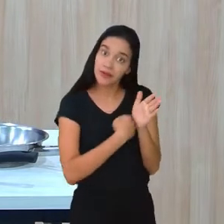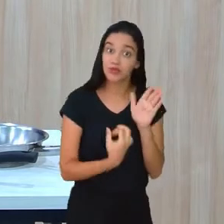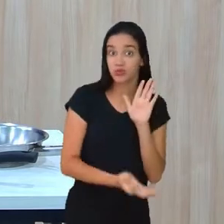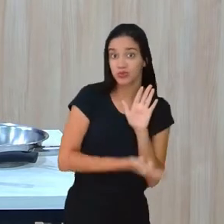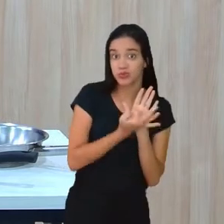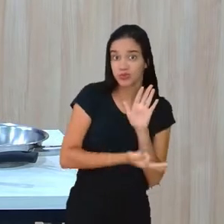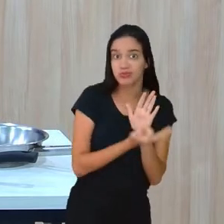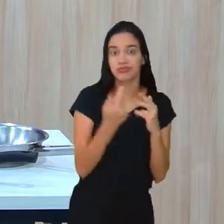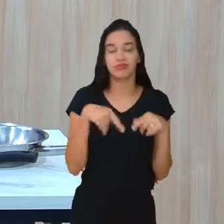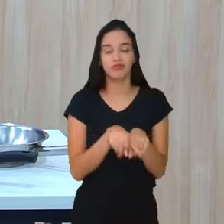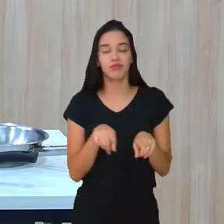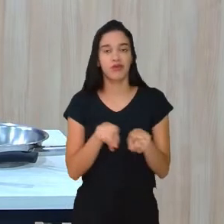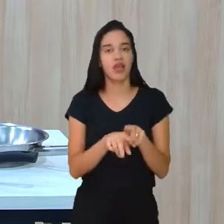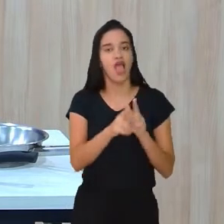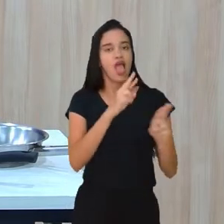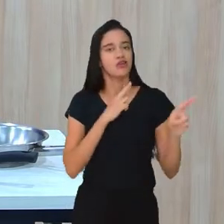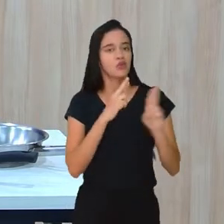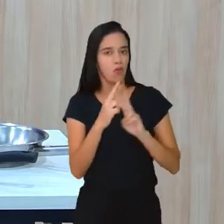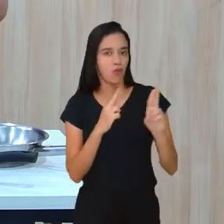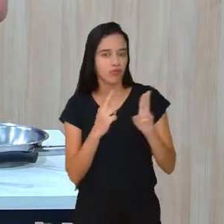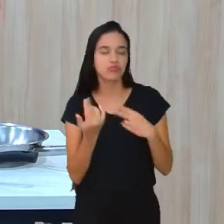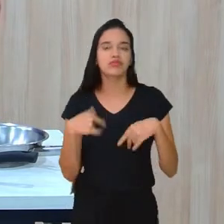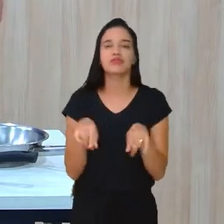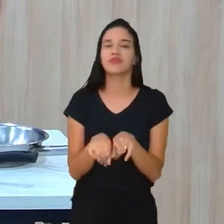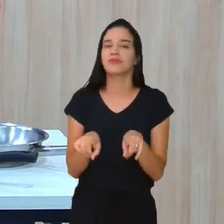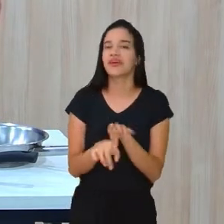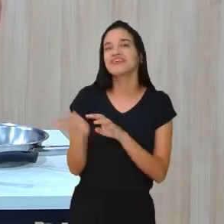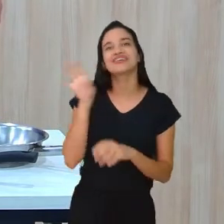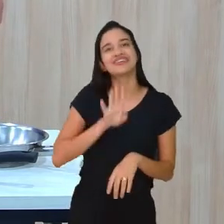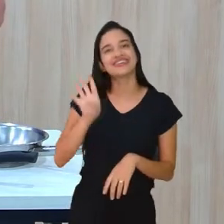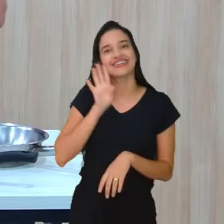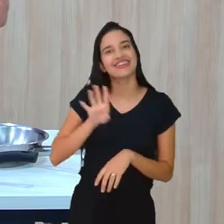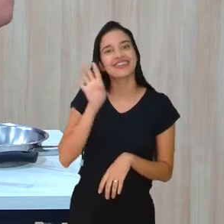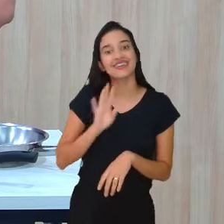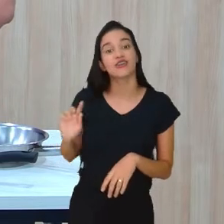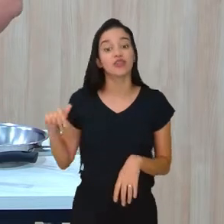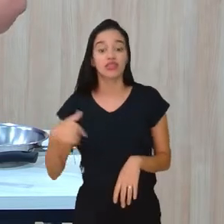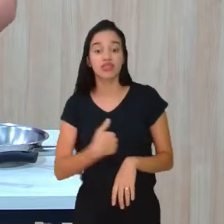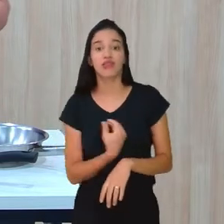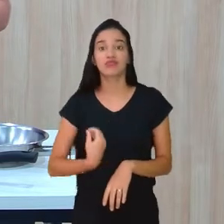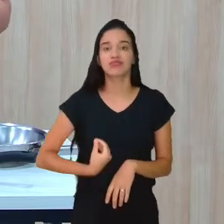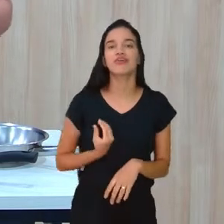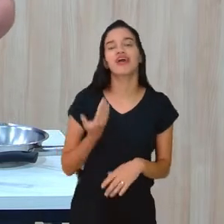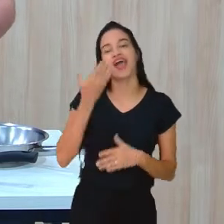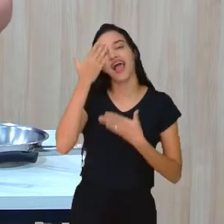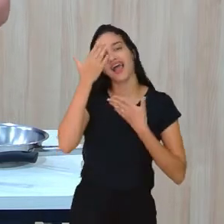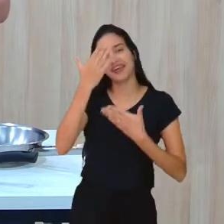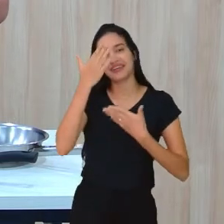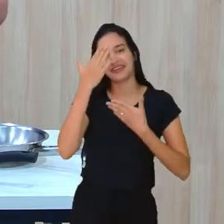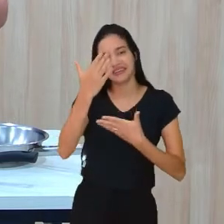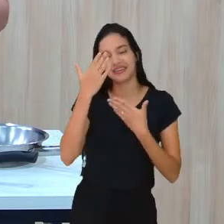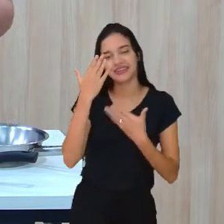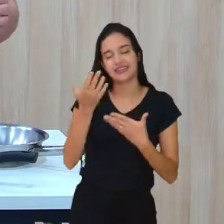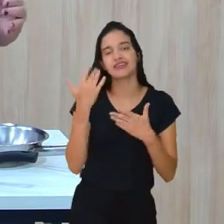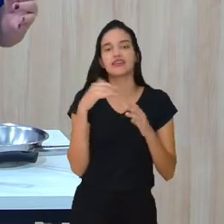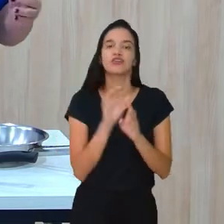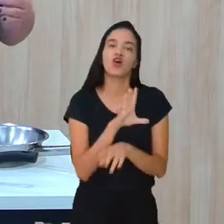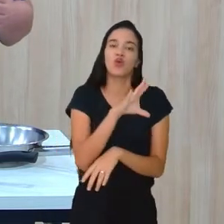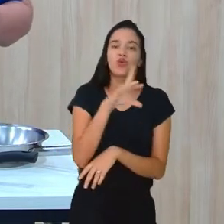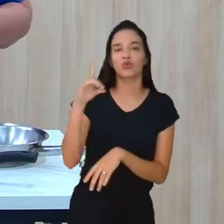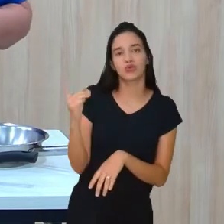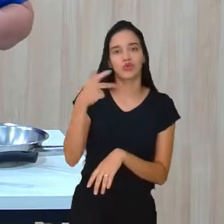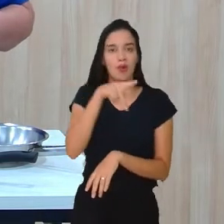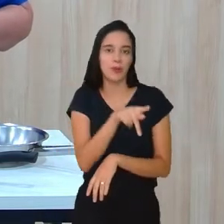sugestões, respondendo os nossos questionamentos. Vejam que legal. E nós aqui agradecendo, né, aos coordenadores,